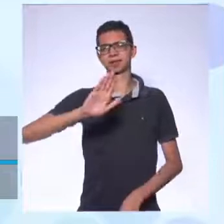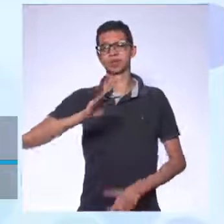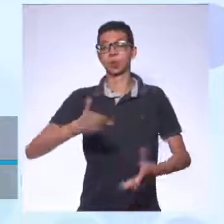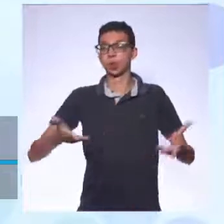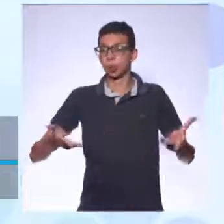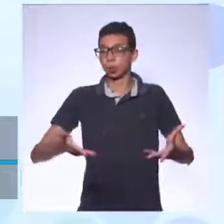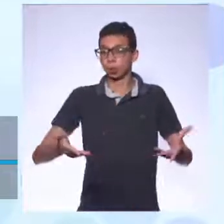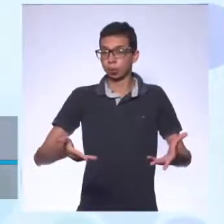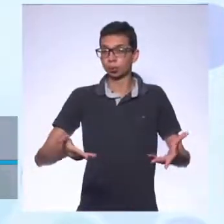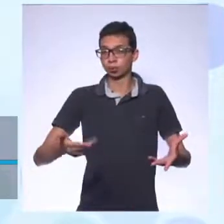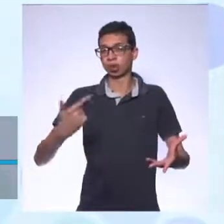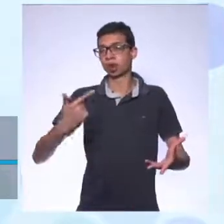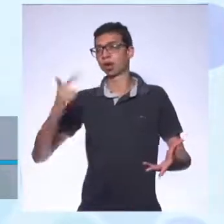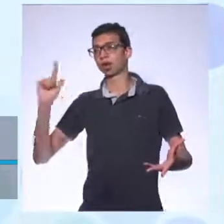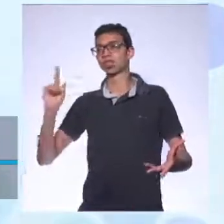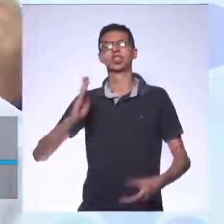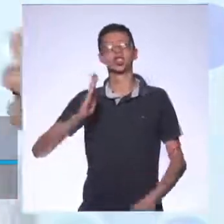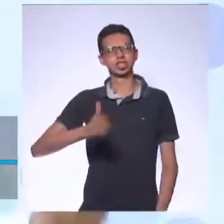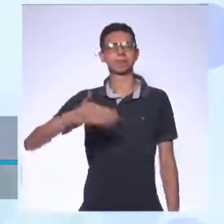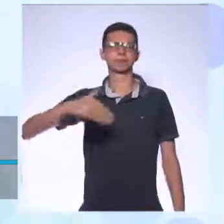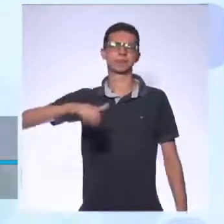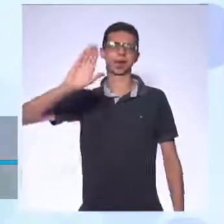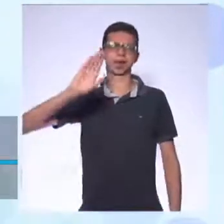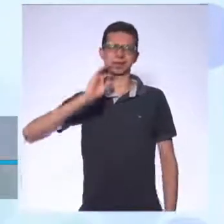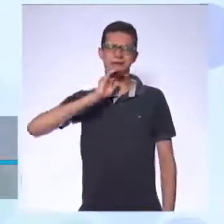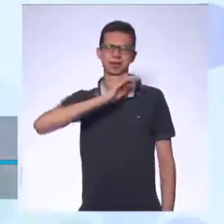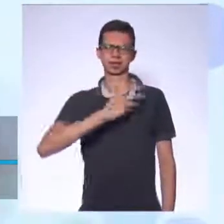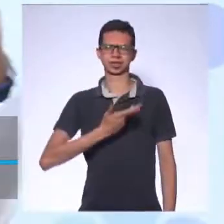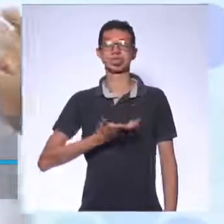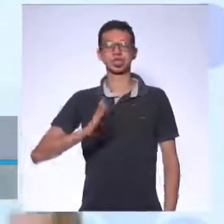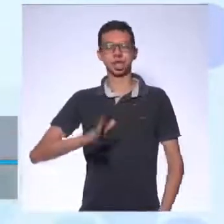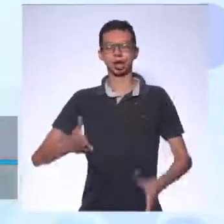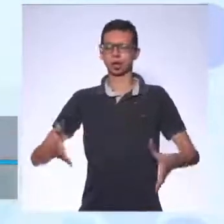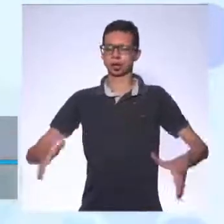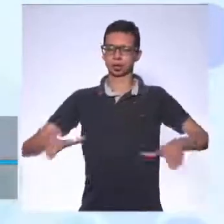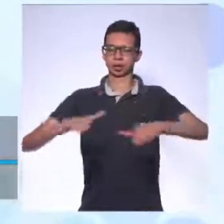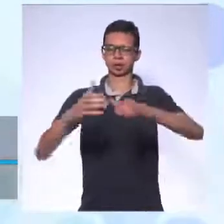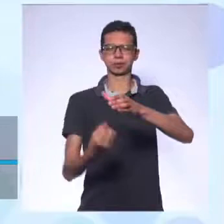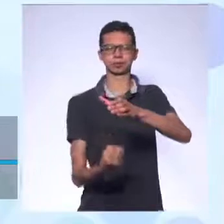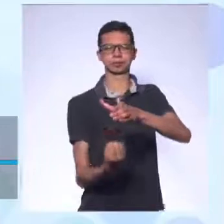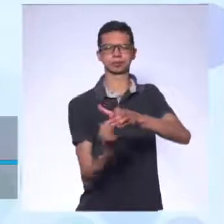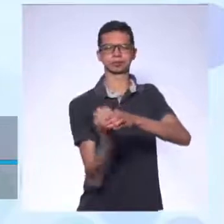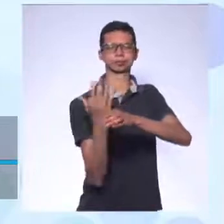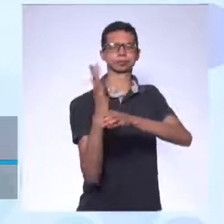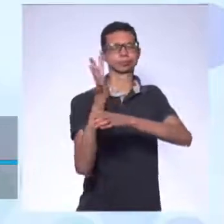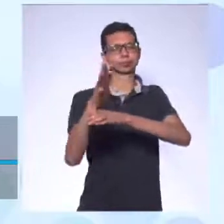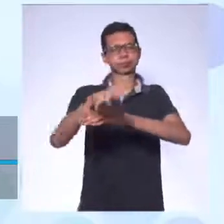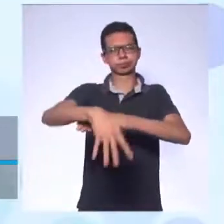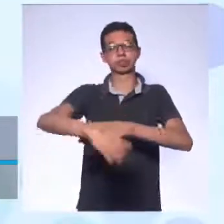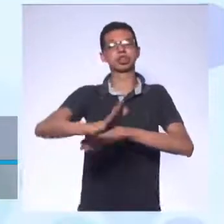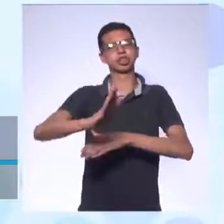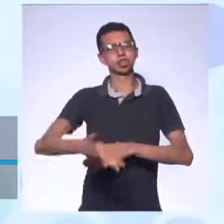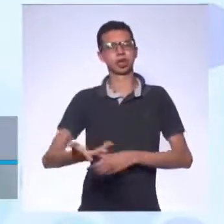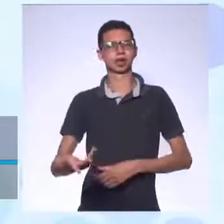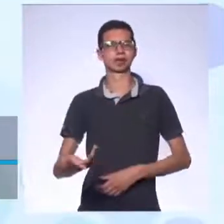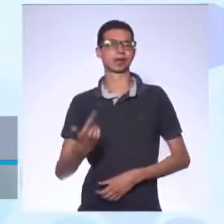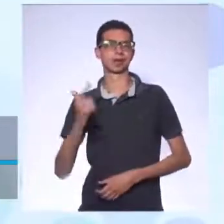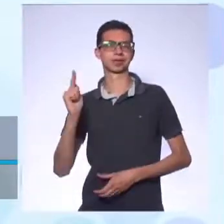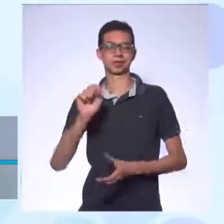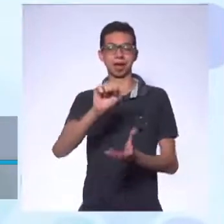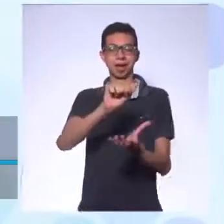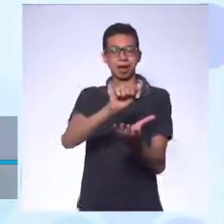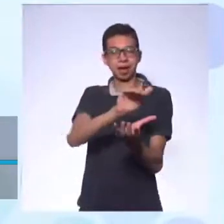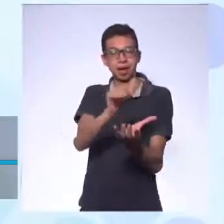mais gelado do que é hoje, ele já foi cheio de vulcão, ele já foi sem atmosfera, ele já foi muito diferente. E ele está